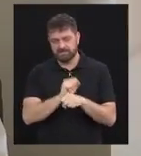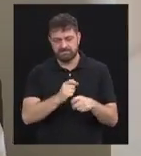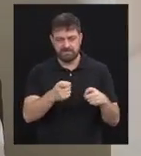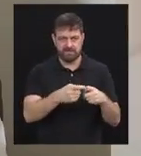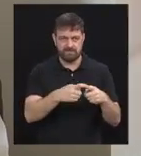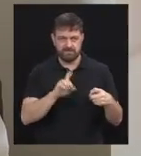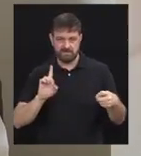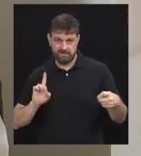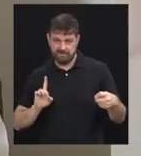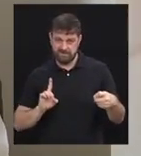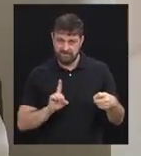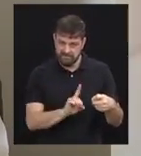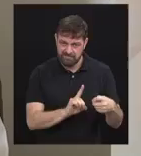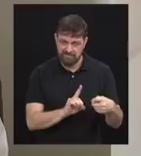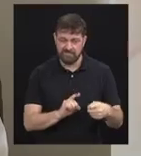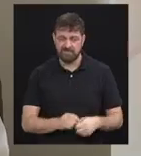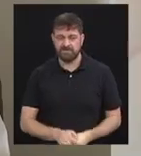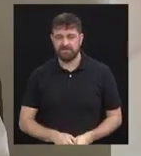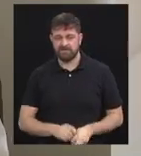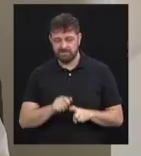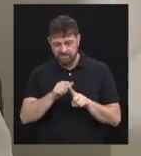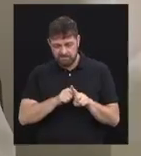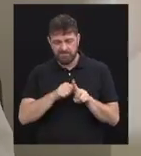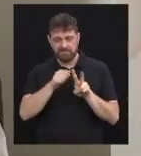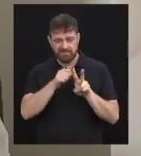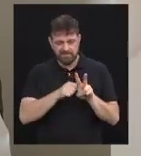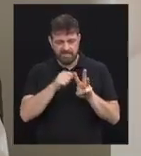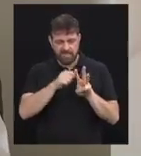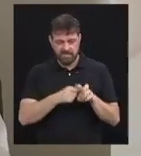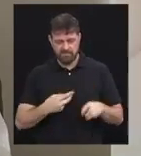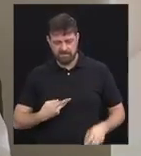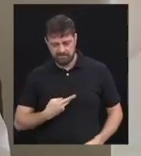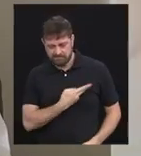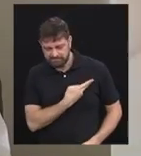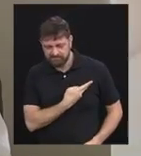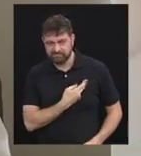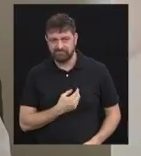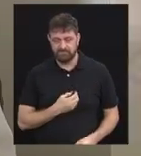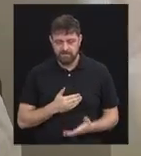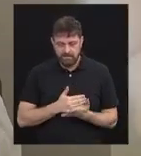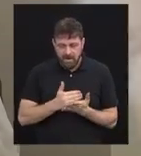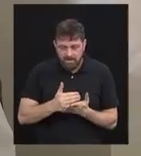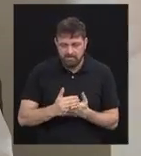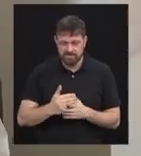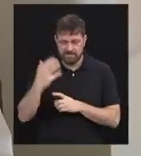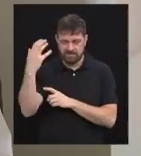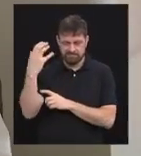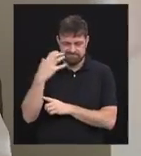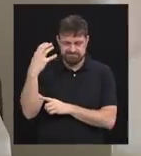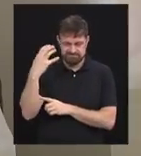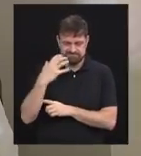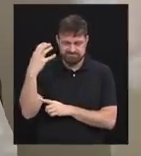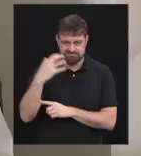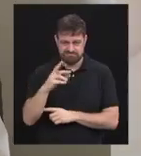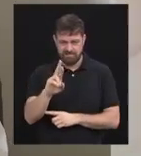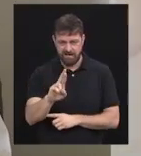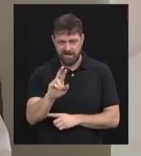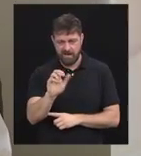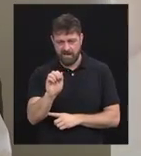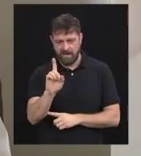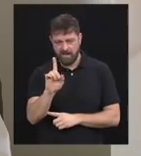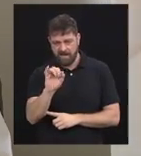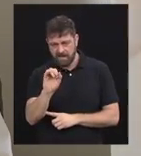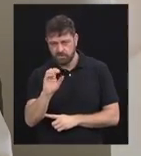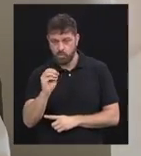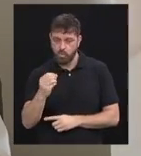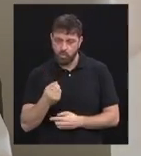2, 3 meses por uma cirurgia, 2, 3 meses para iniciar uma radioterapia e às vezes não tem onde fazer